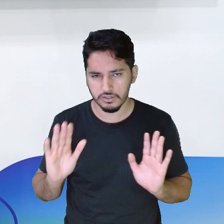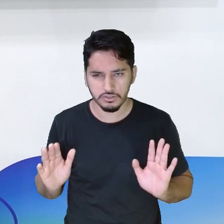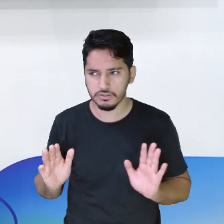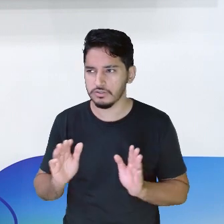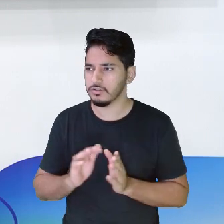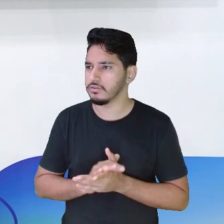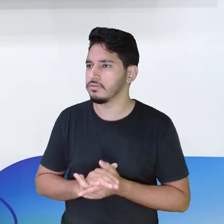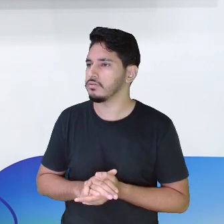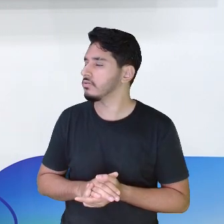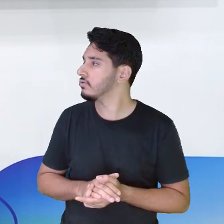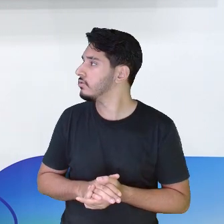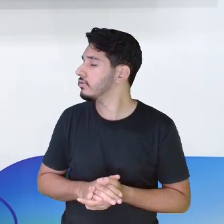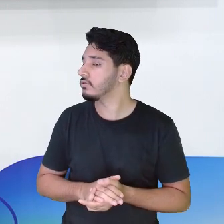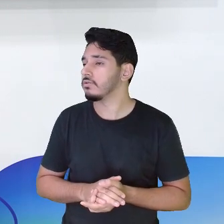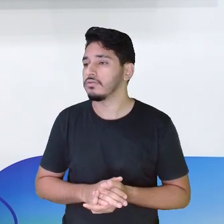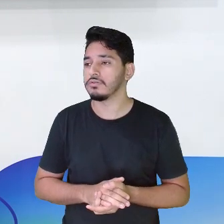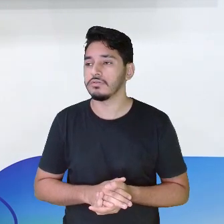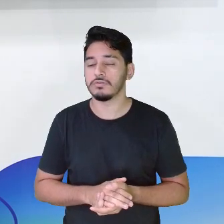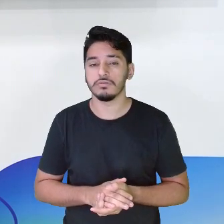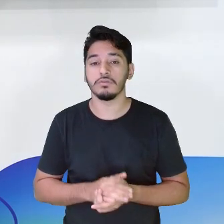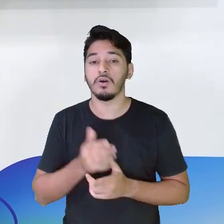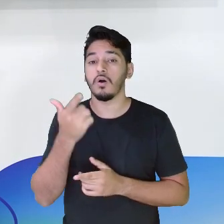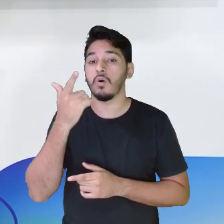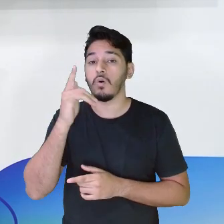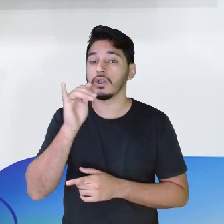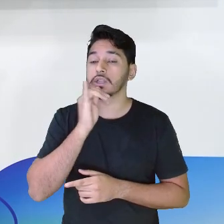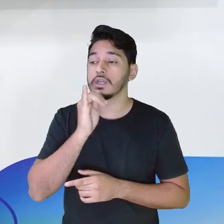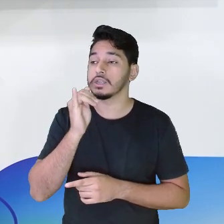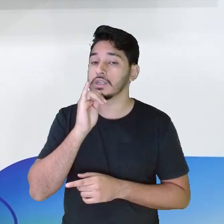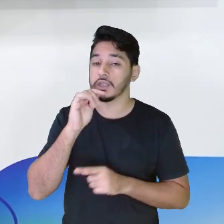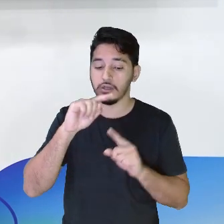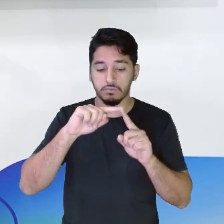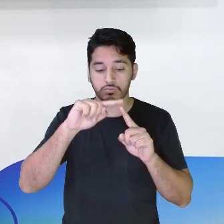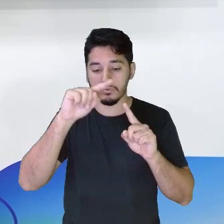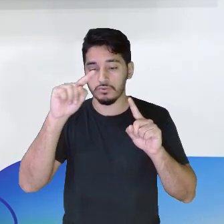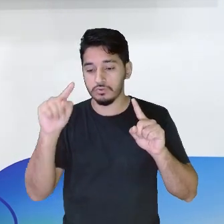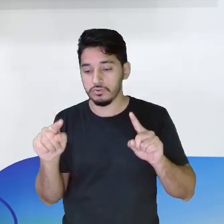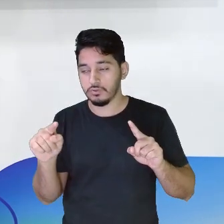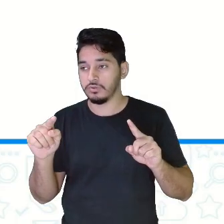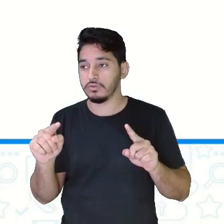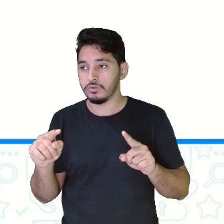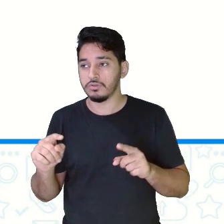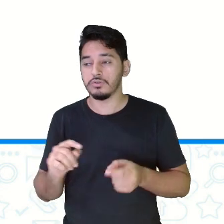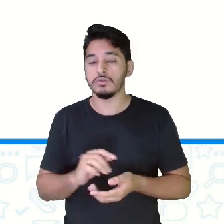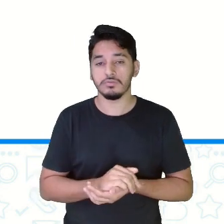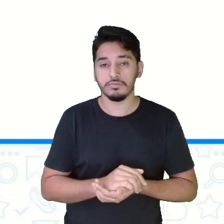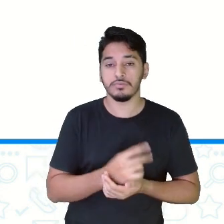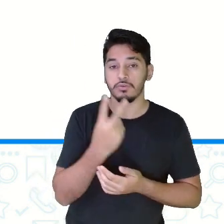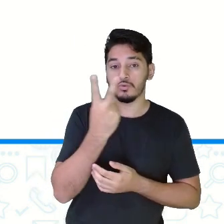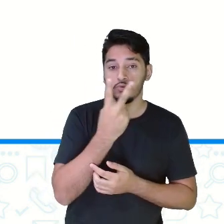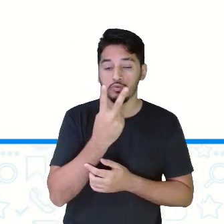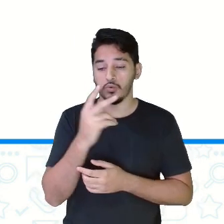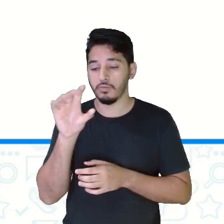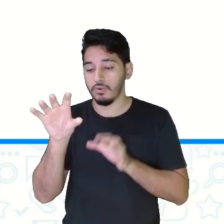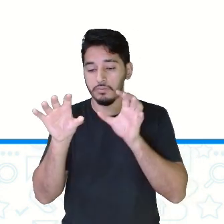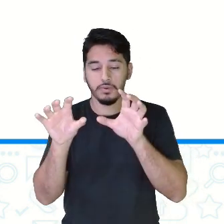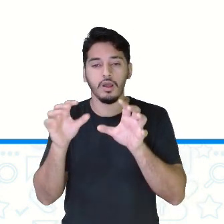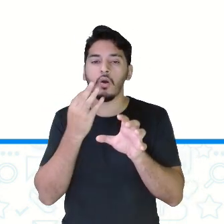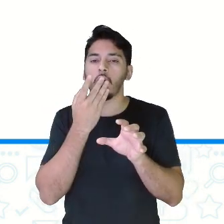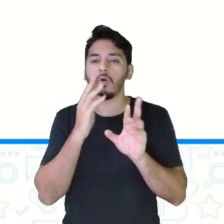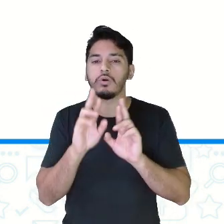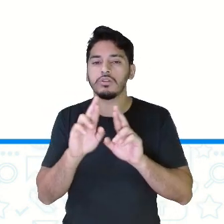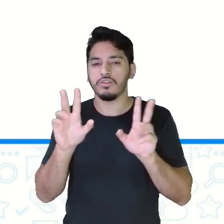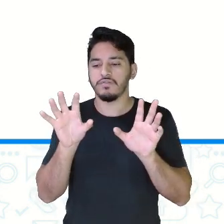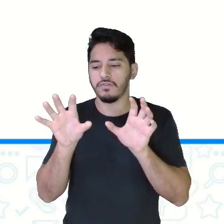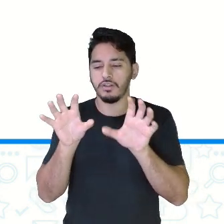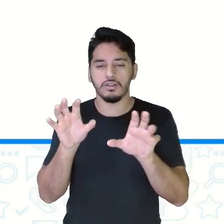que coisa linda. Olha outro exemplo aqui. Eu tinha dado os dois, olha aqui, cores diferentes,